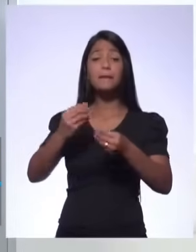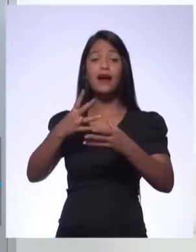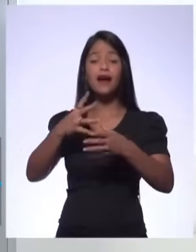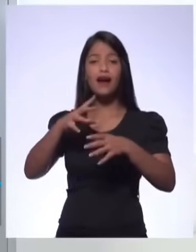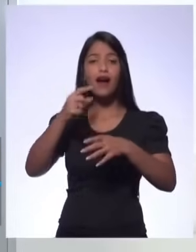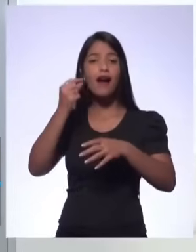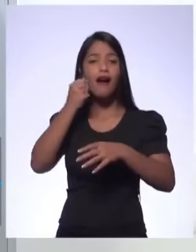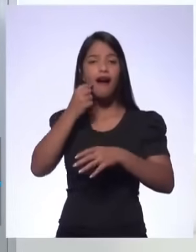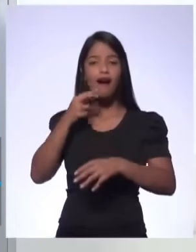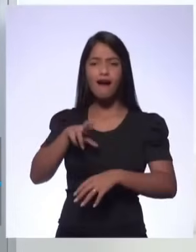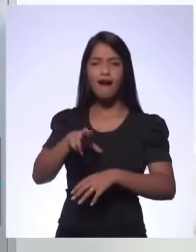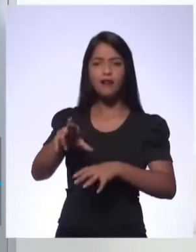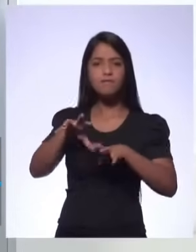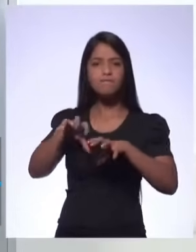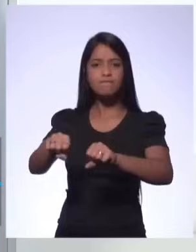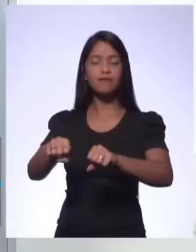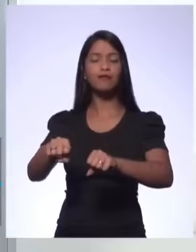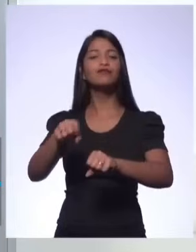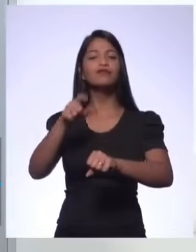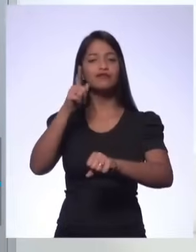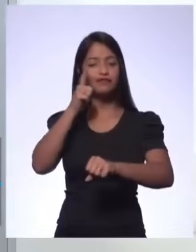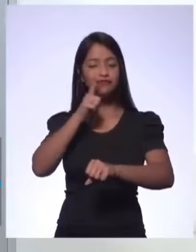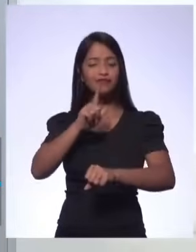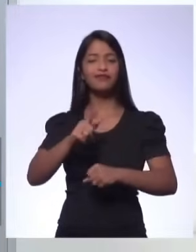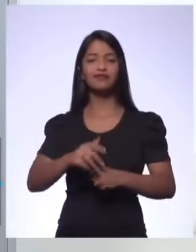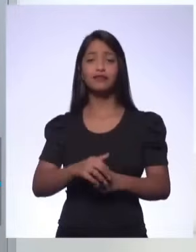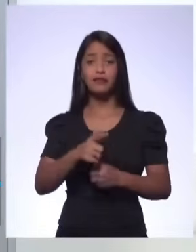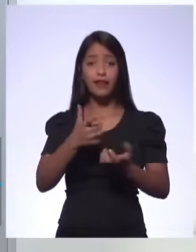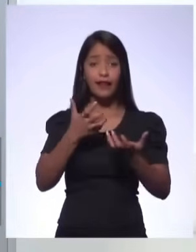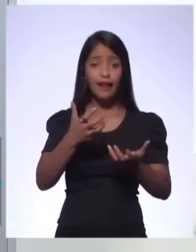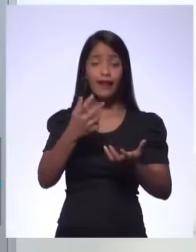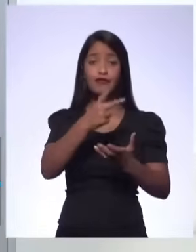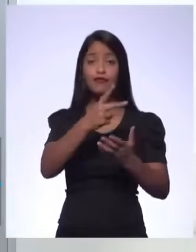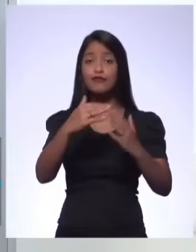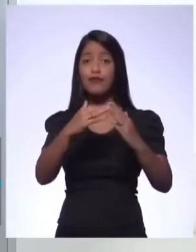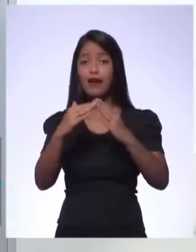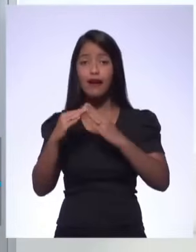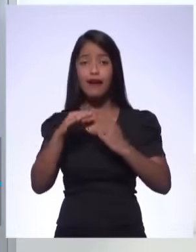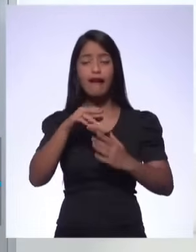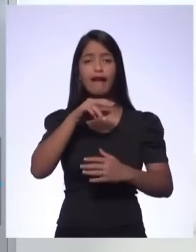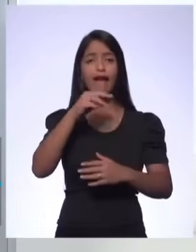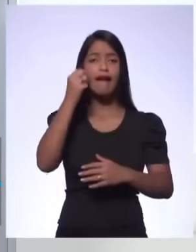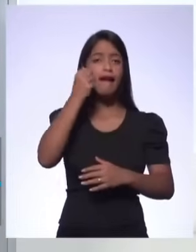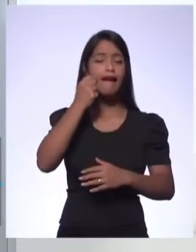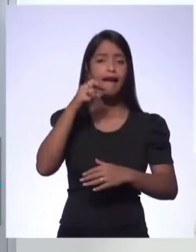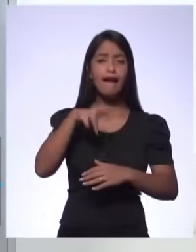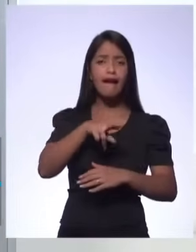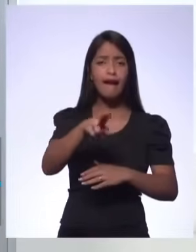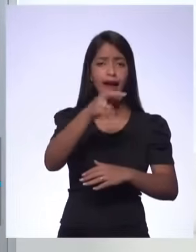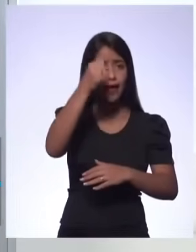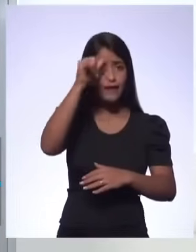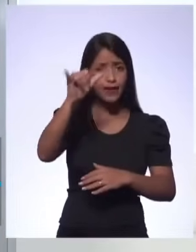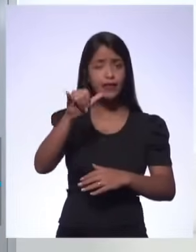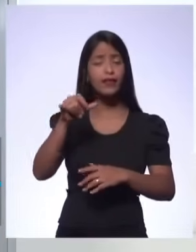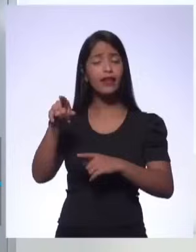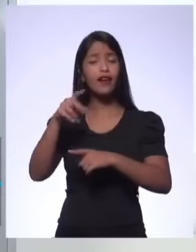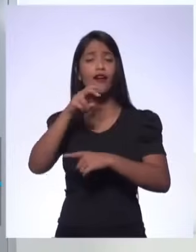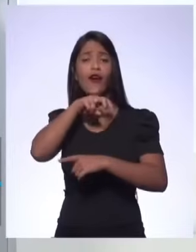exemplo. É caçador de roedor. Né? Então, para você acabar com rato na região ali, não tem melhor. Essa história do gato é mais lenda do que